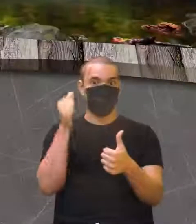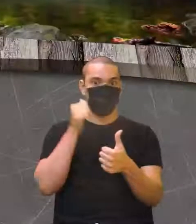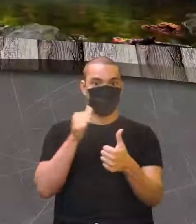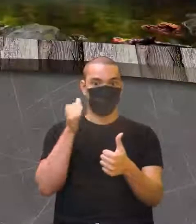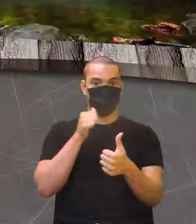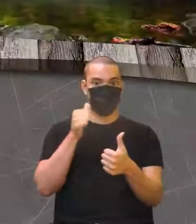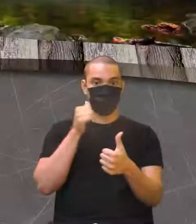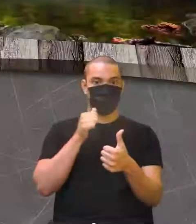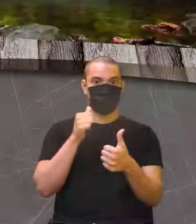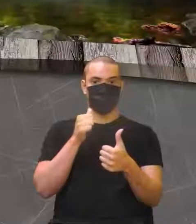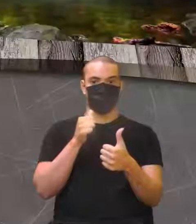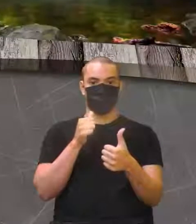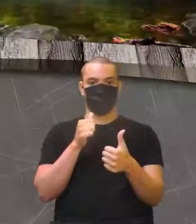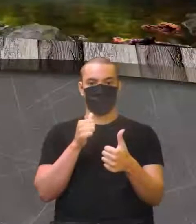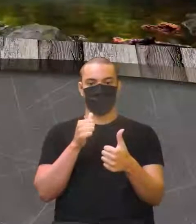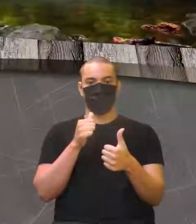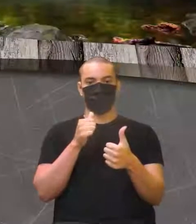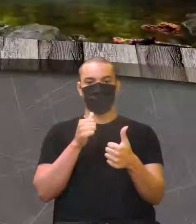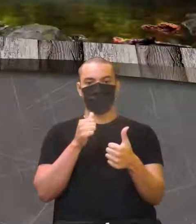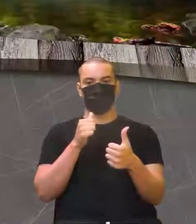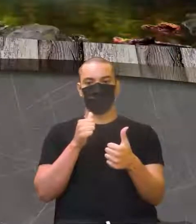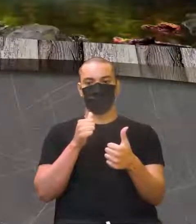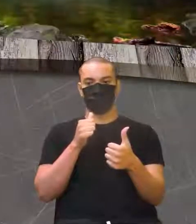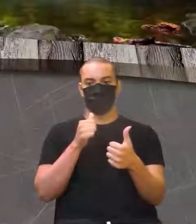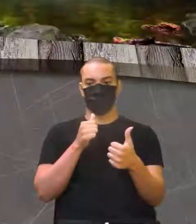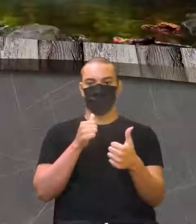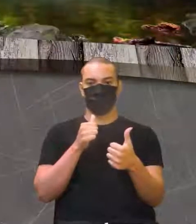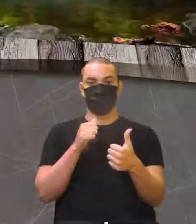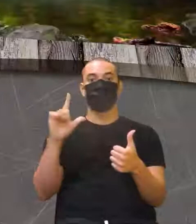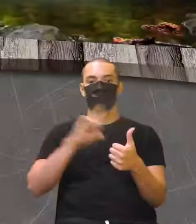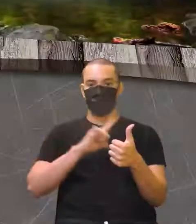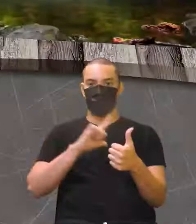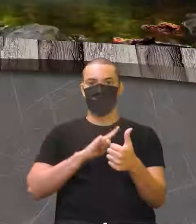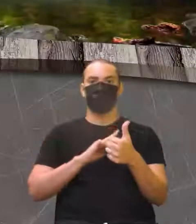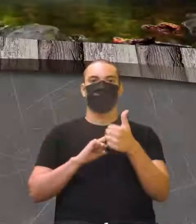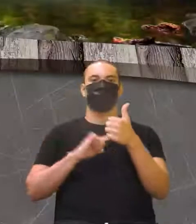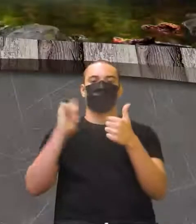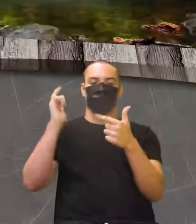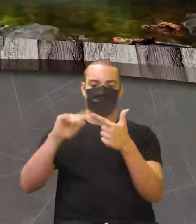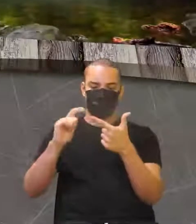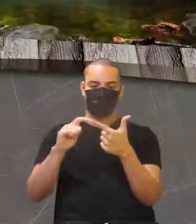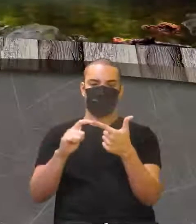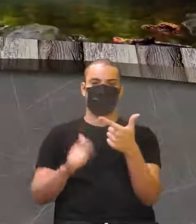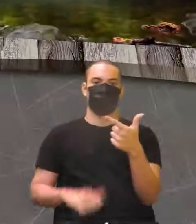menina. Aí ela teve uma segunda gestação.